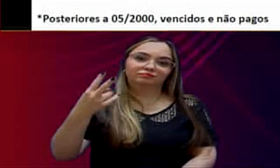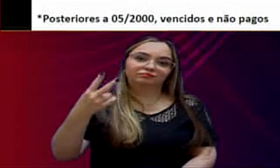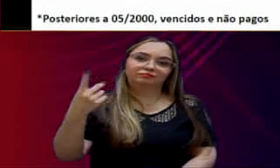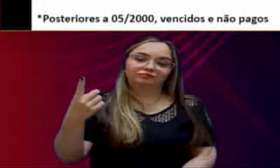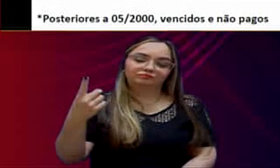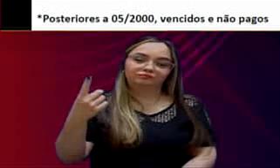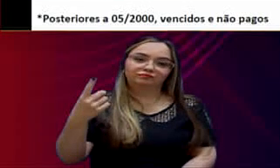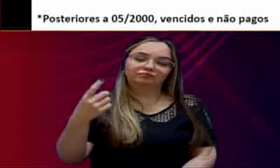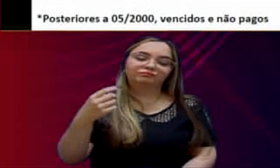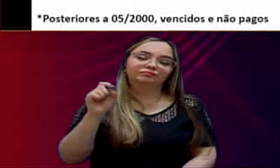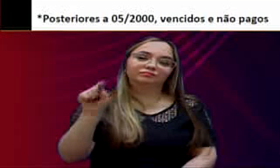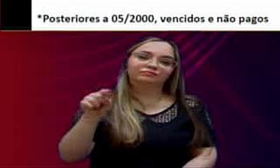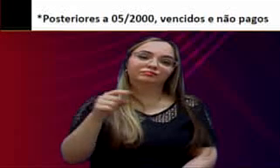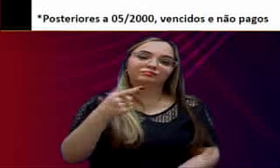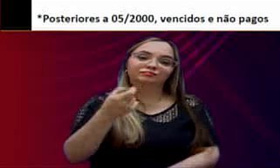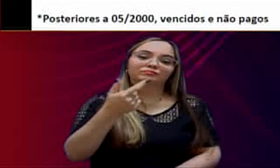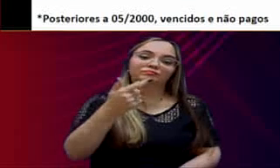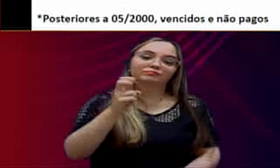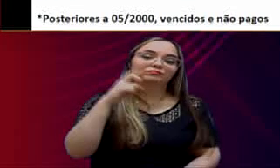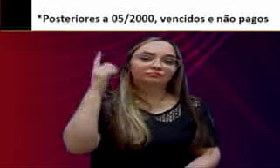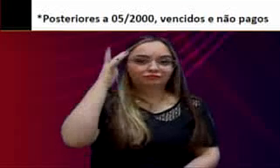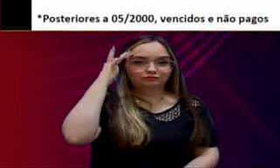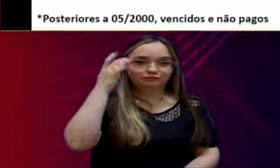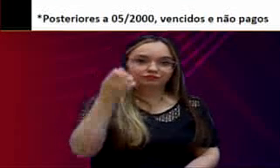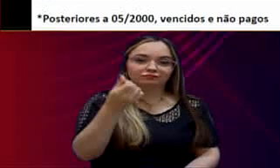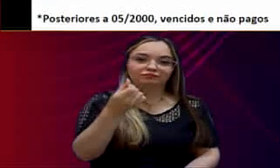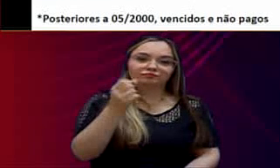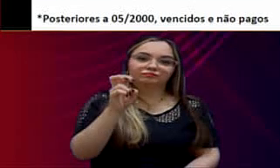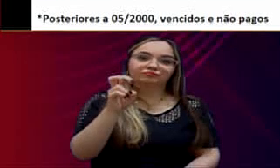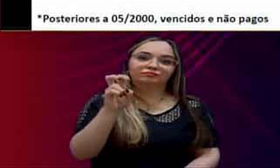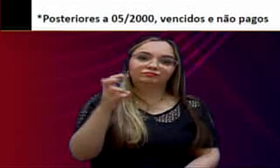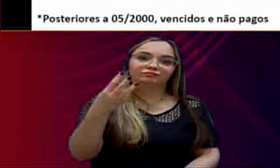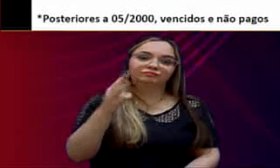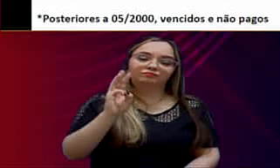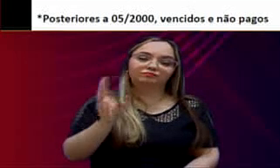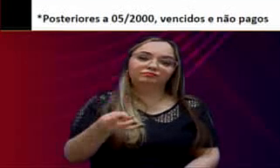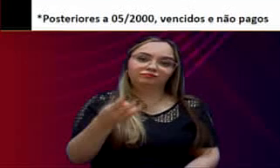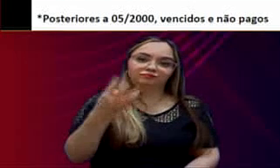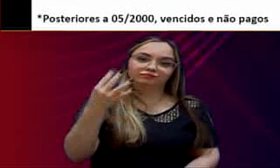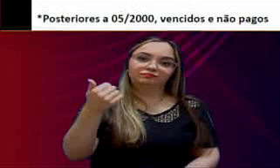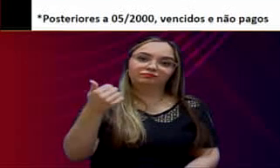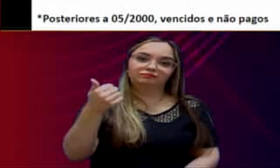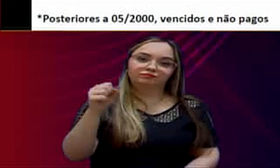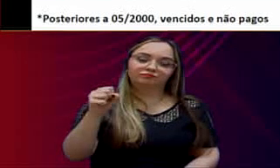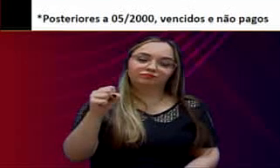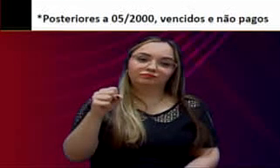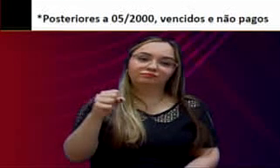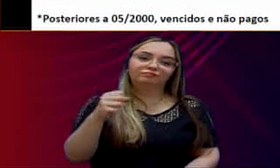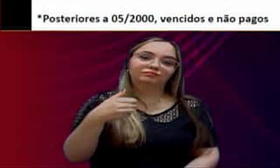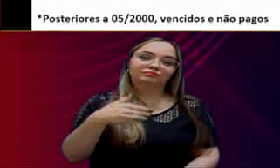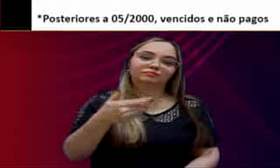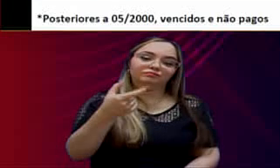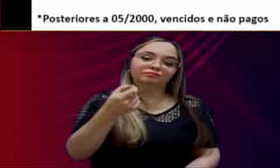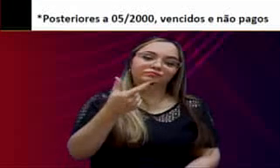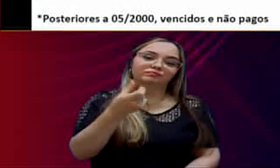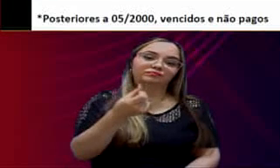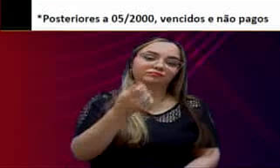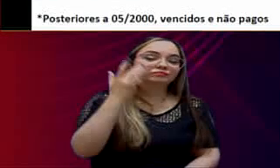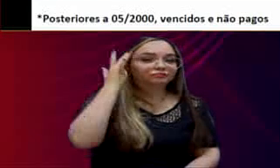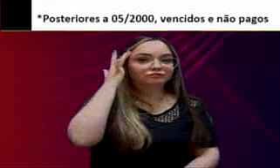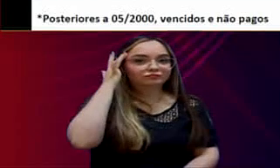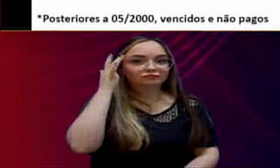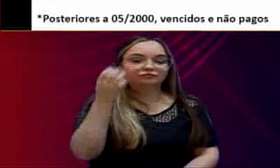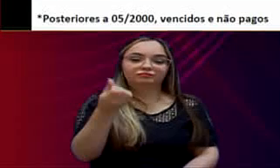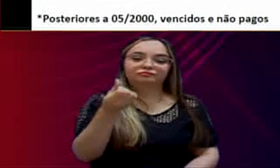421/2025 653 milhões e 718 em 2026 ela cai começa a cair e vai